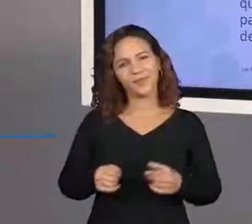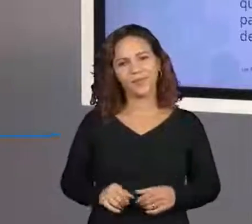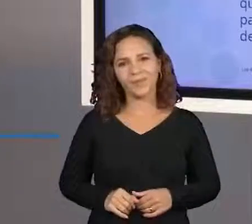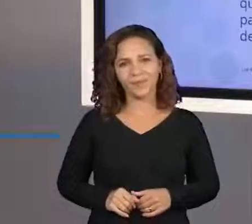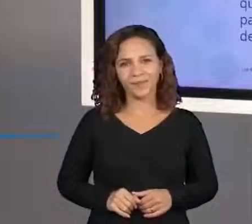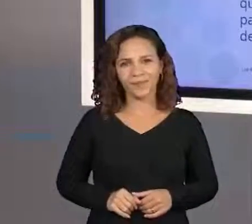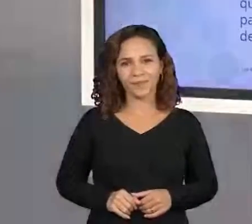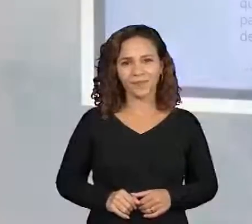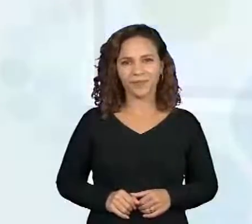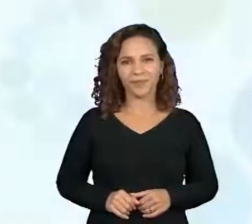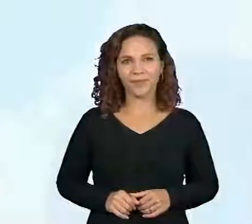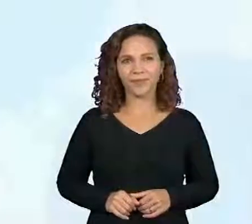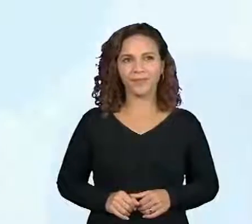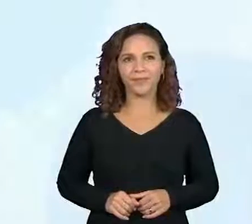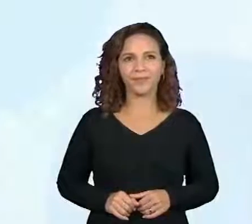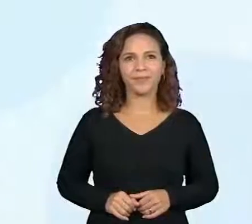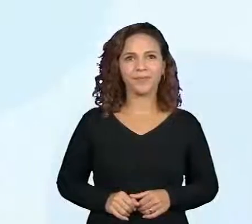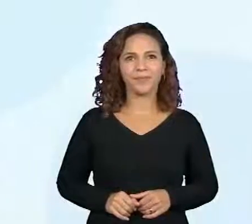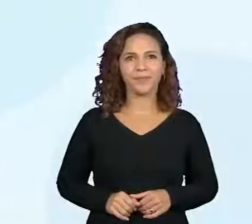tela.